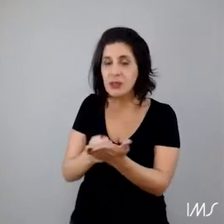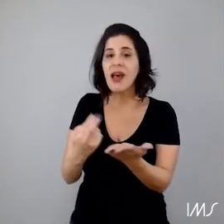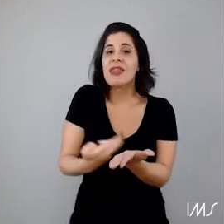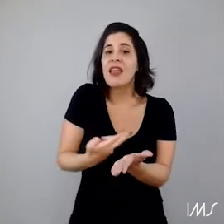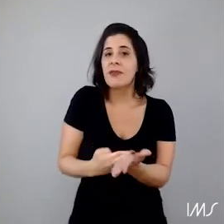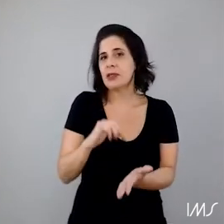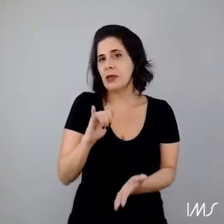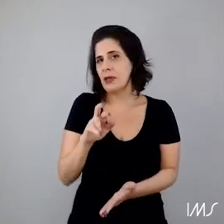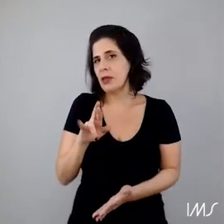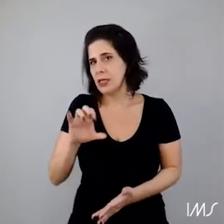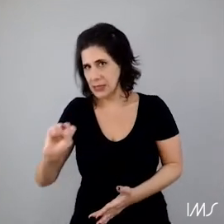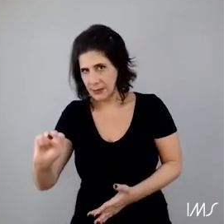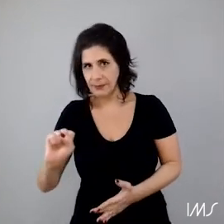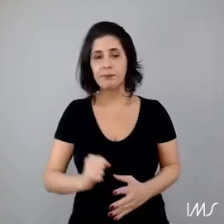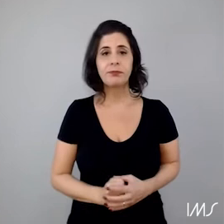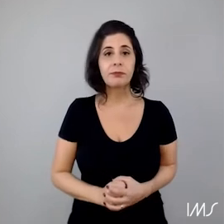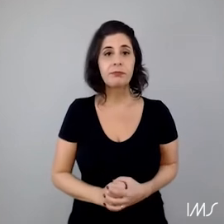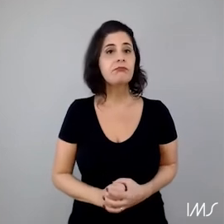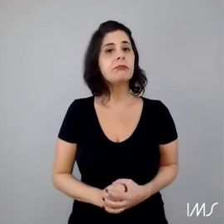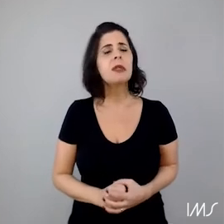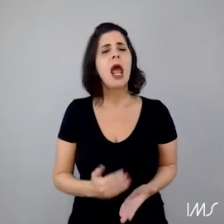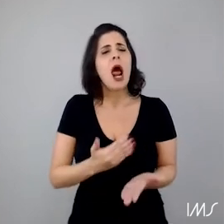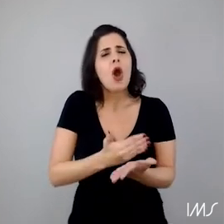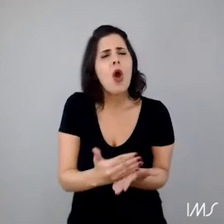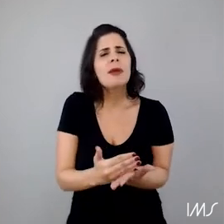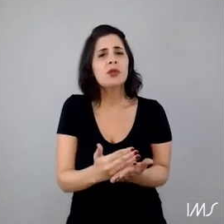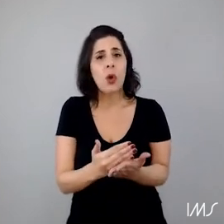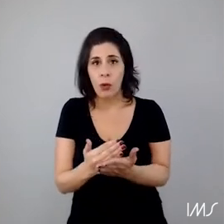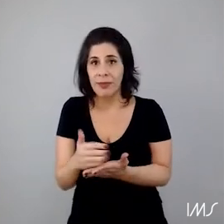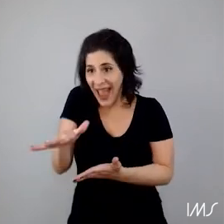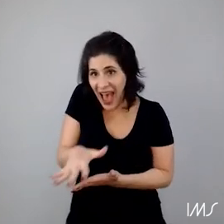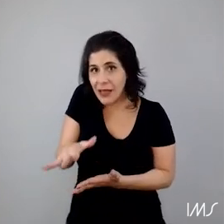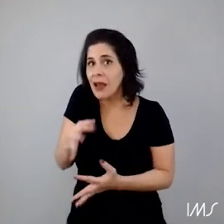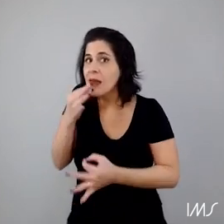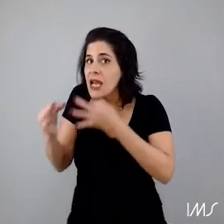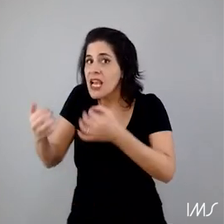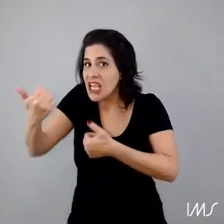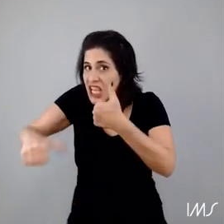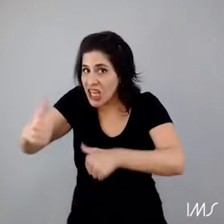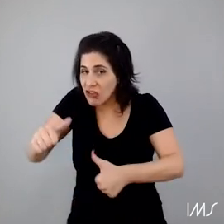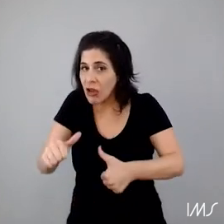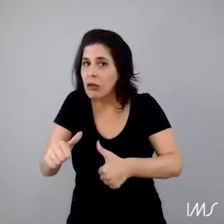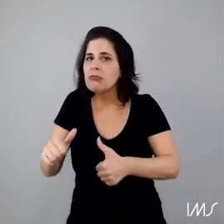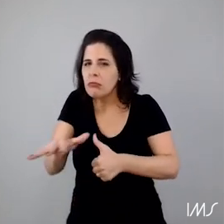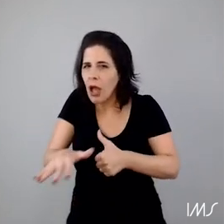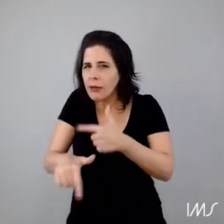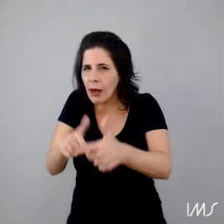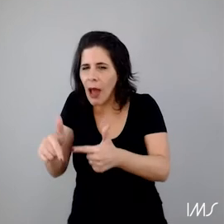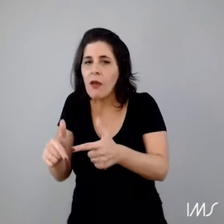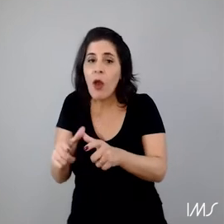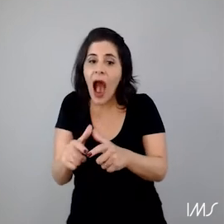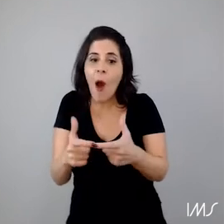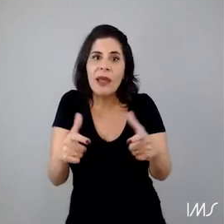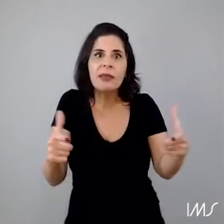Iris. Ela gradativamente foi ampliando seu campo de atuação como crítica, cobrindo exposições em